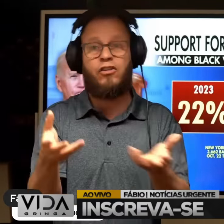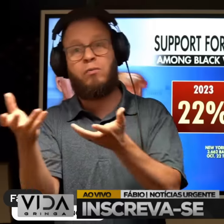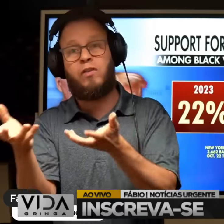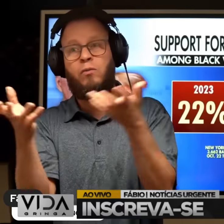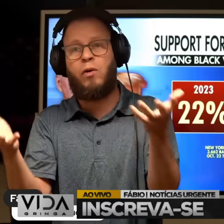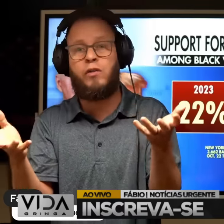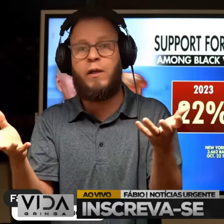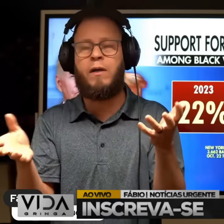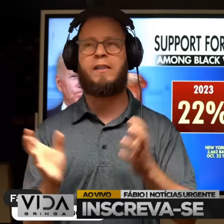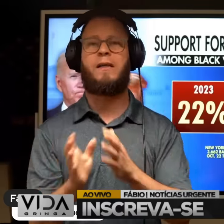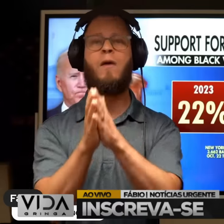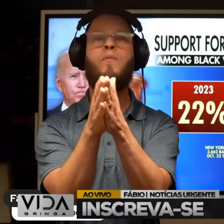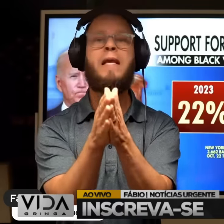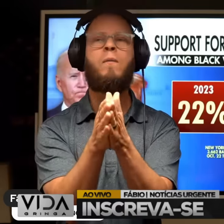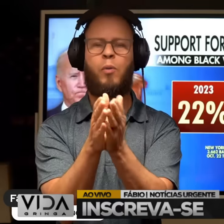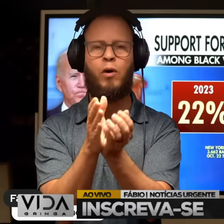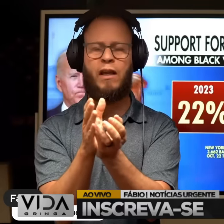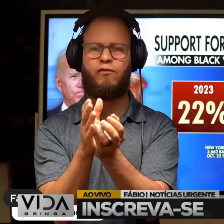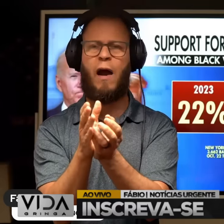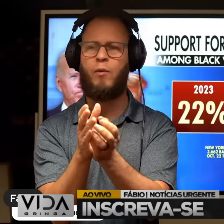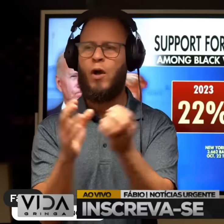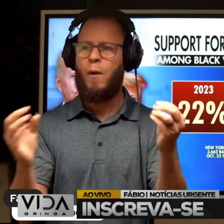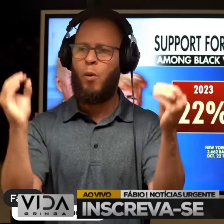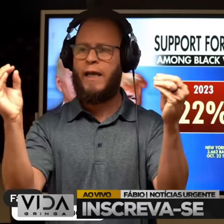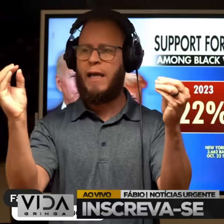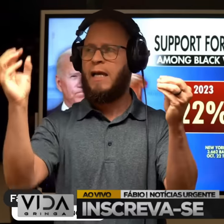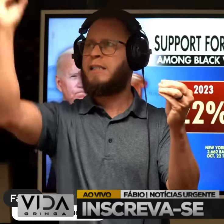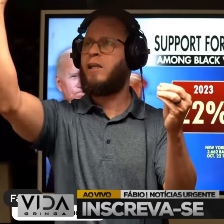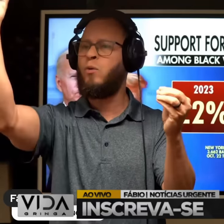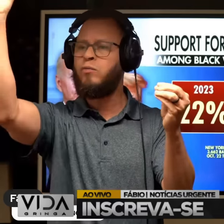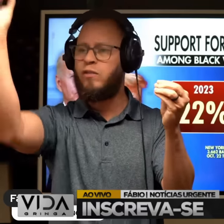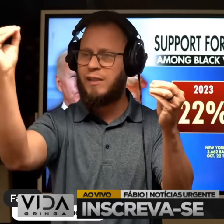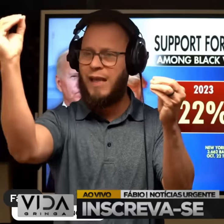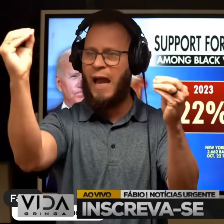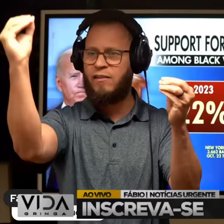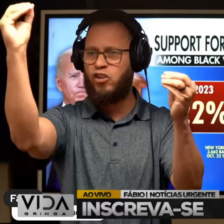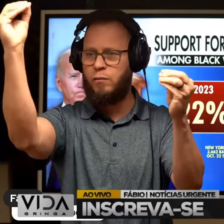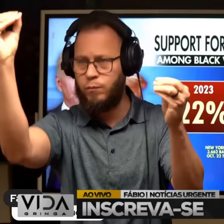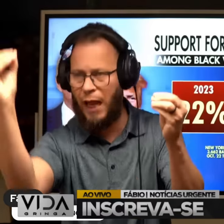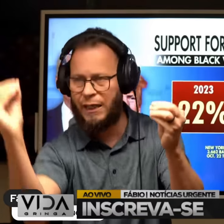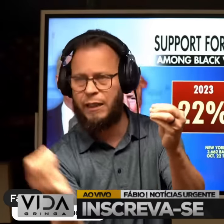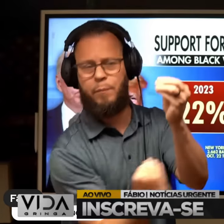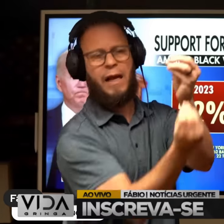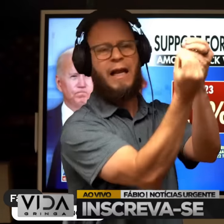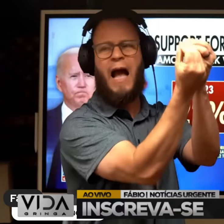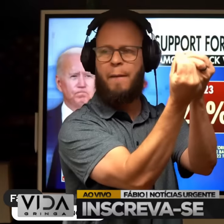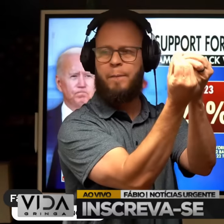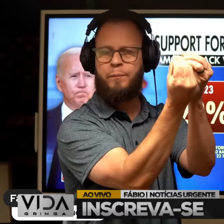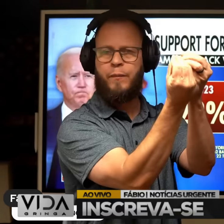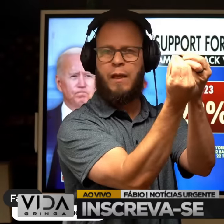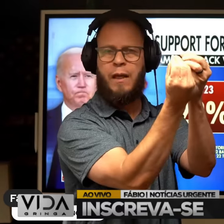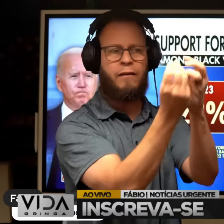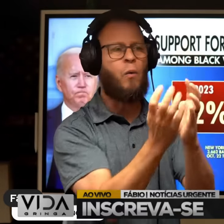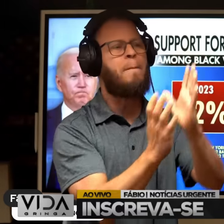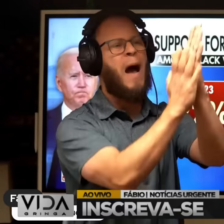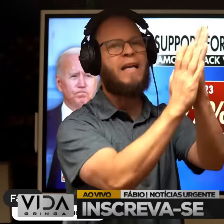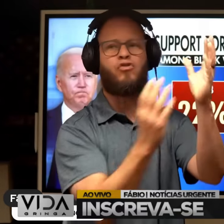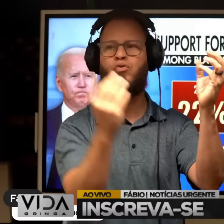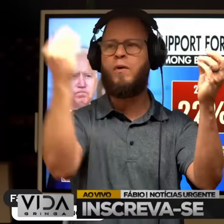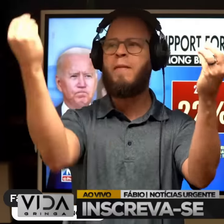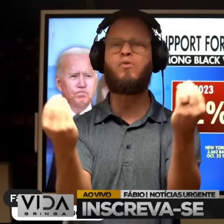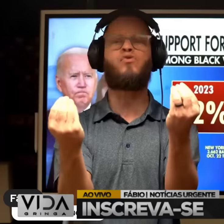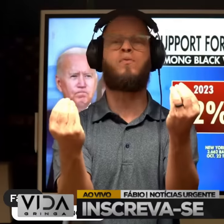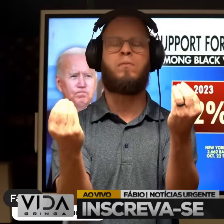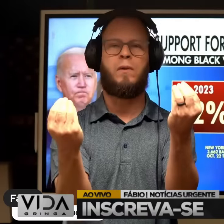verdade, não são 2 milhões, é 1 milhão. Por quê, Fábio? Porque se um sai daqui para cá, então é mais